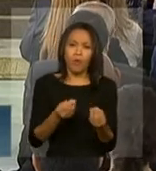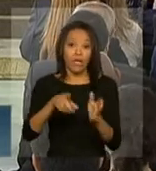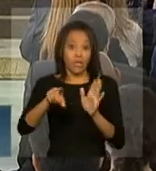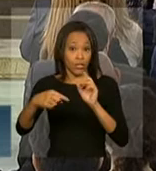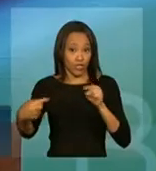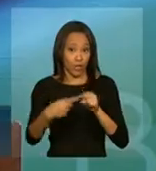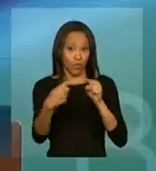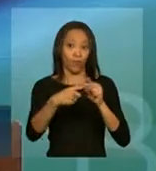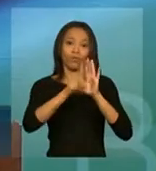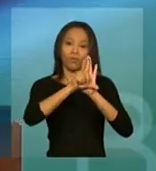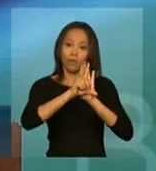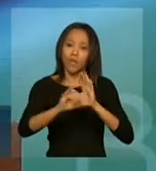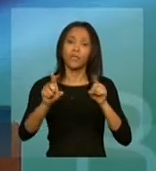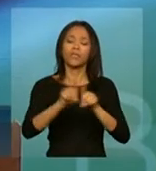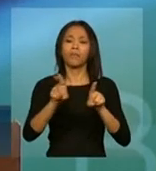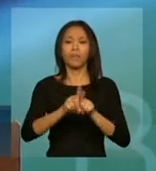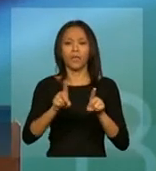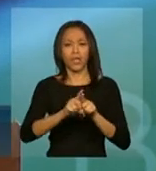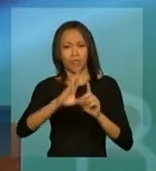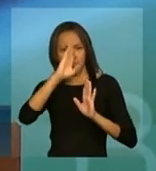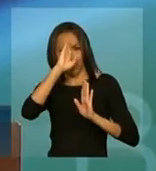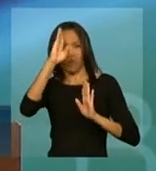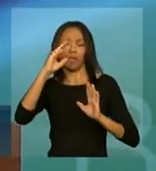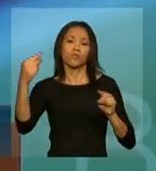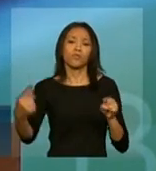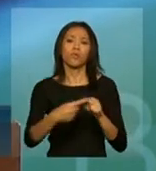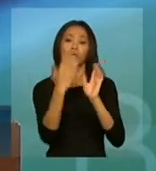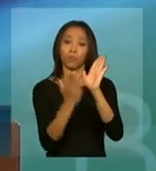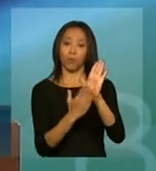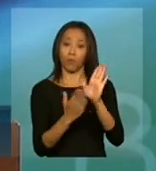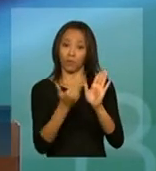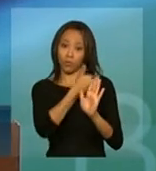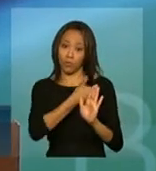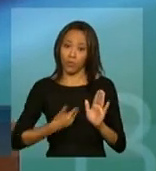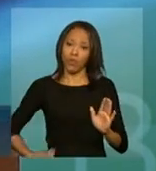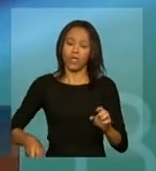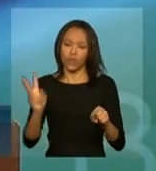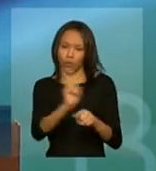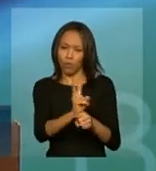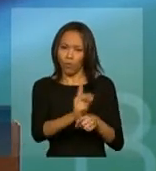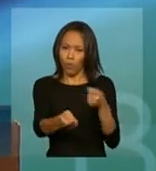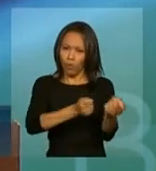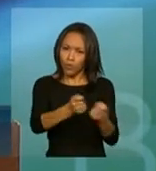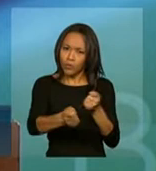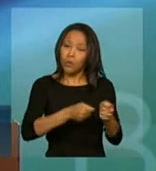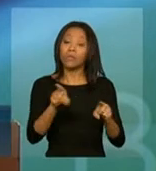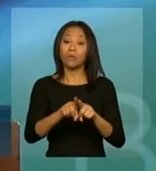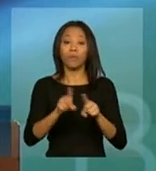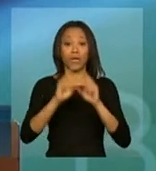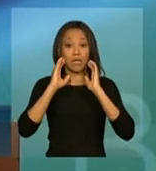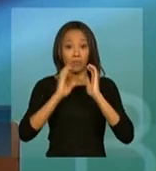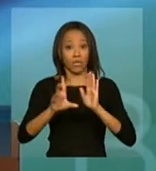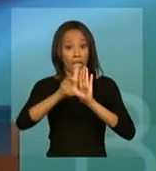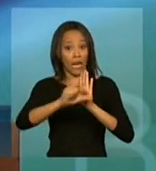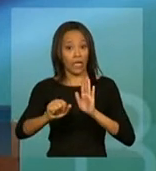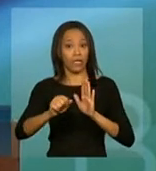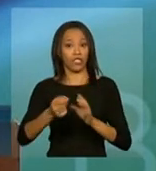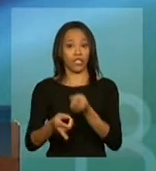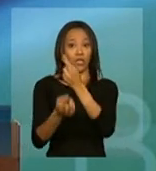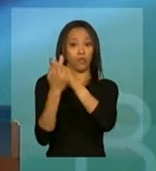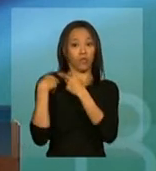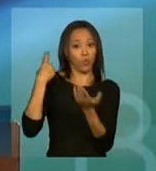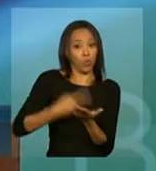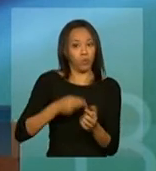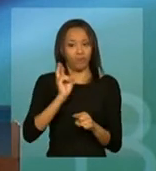legalidade e alinhamento com as prioridades do governo, eficiência econômica e regulatória, adequação aos princípios da responsabilidade fiscal, integridade